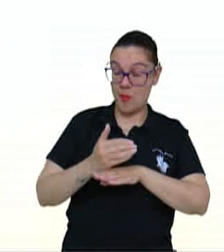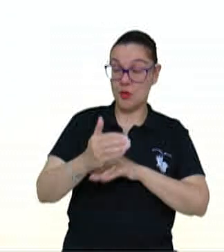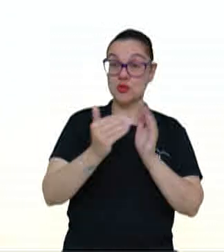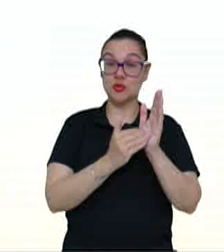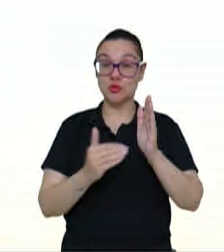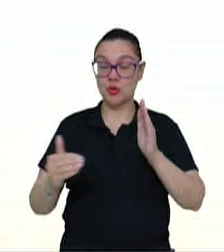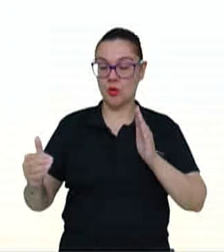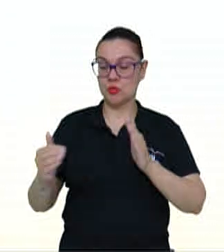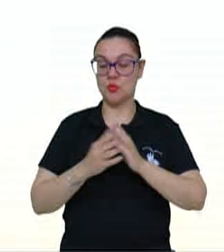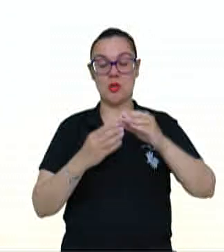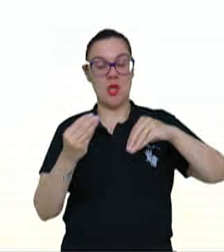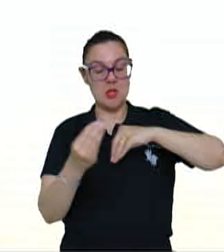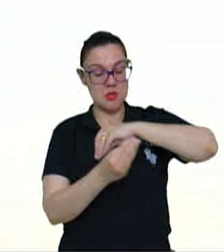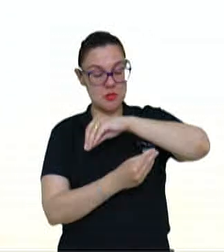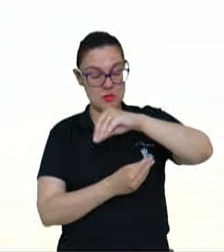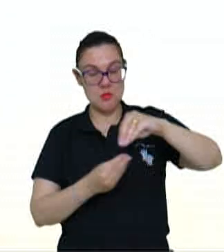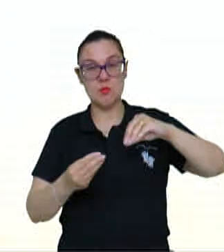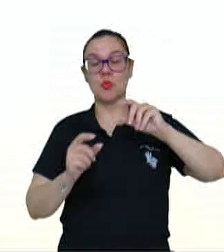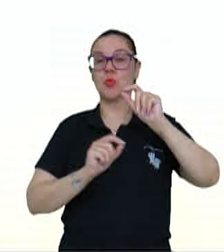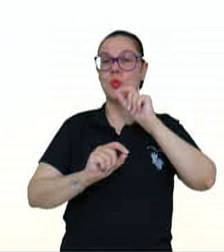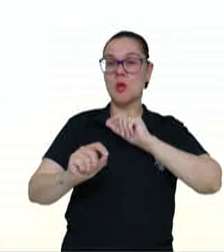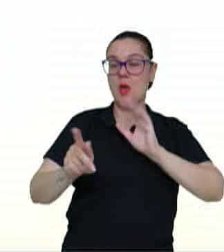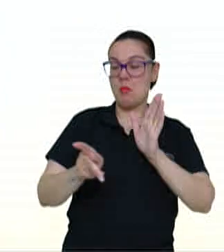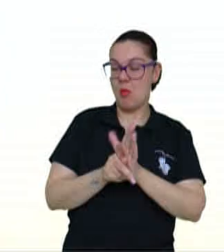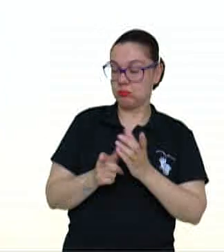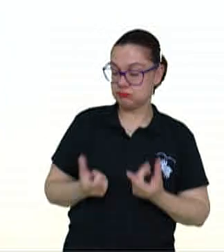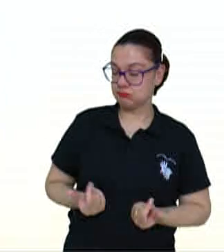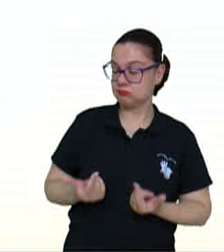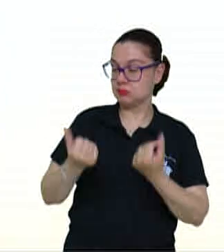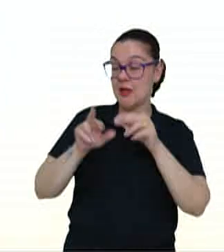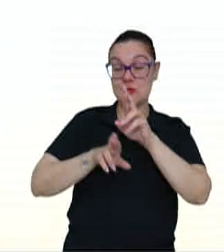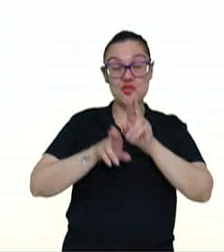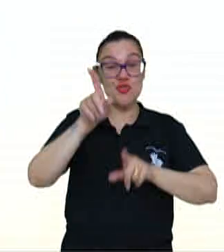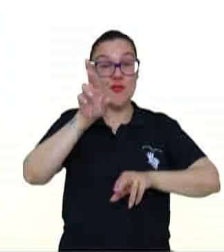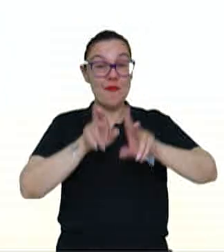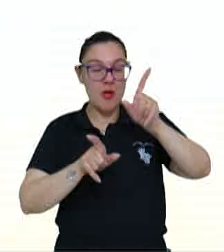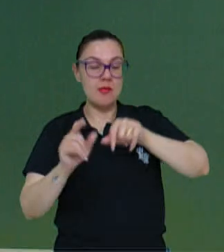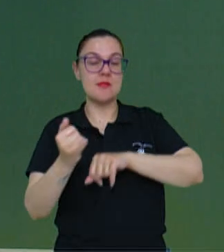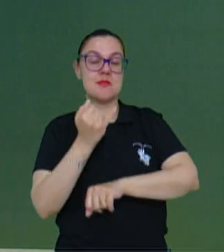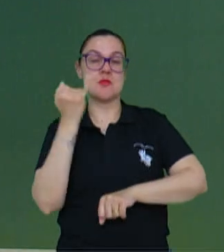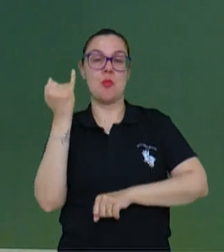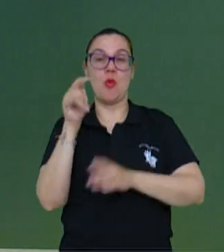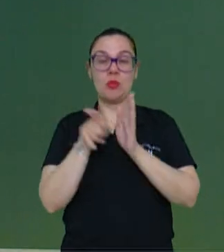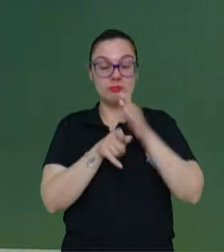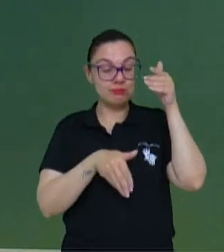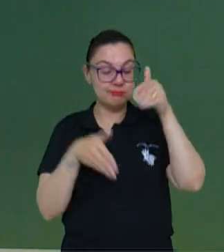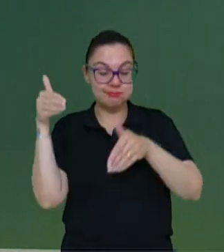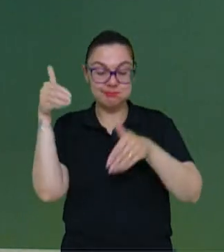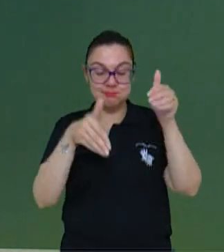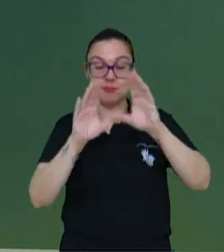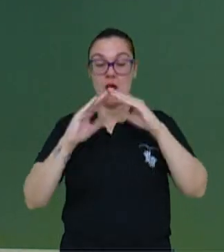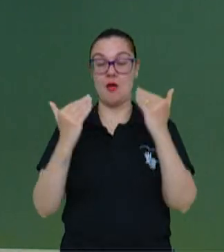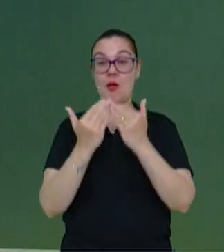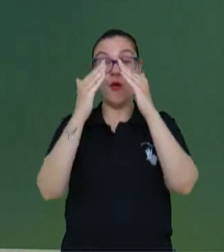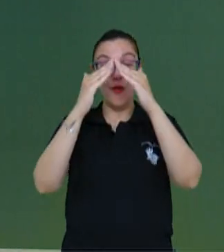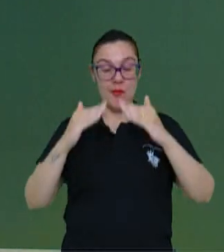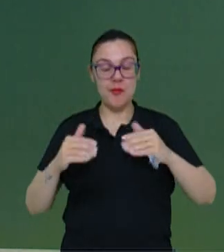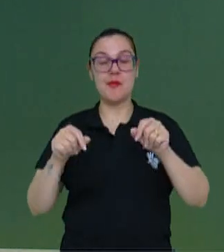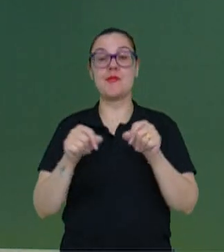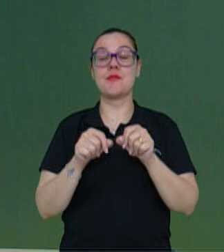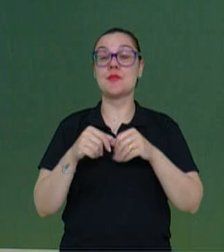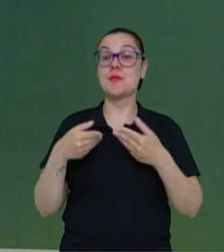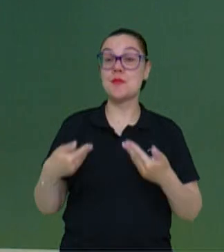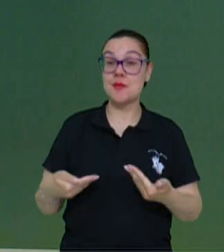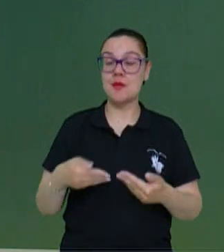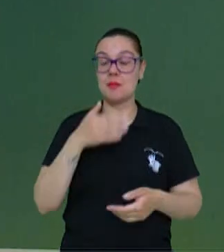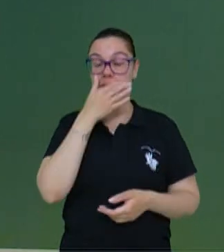essa mescla, essa mistura tanto de riquezas e diferenças dentro da colonização, né, fizeram com